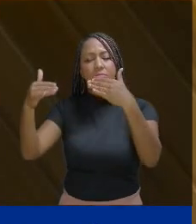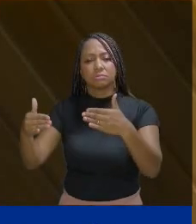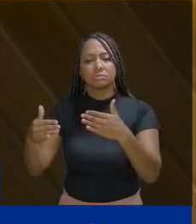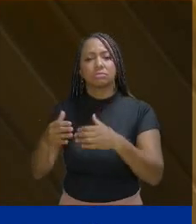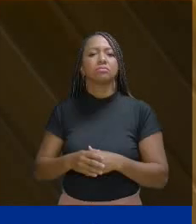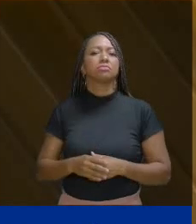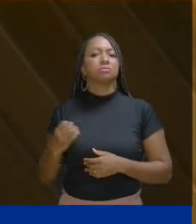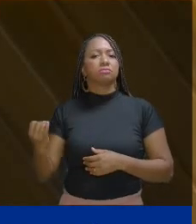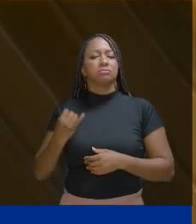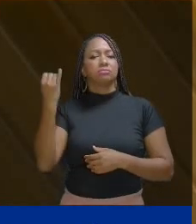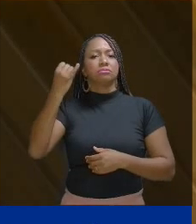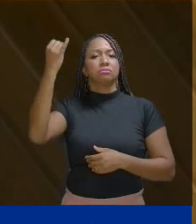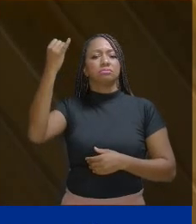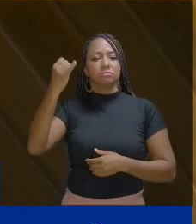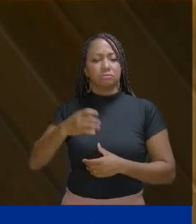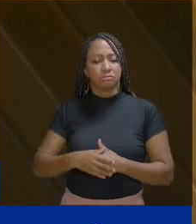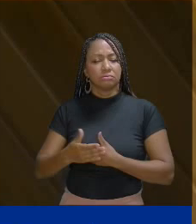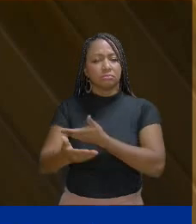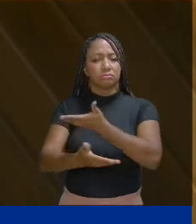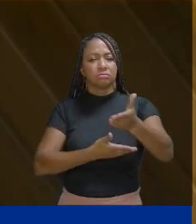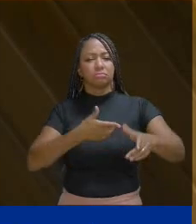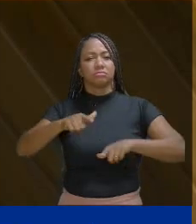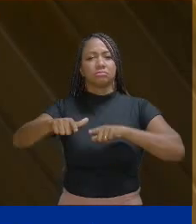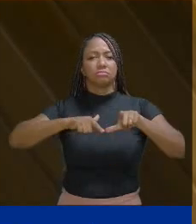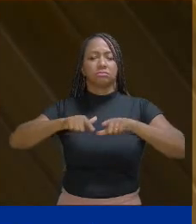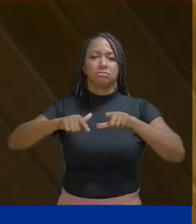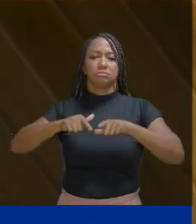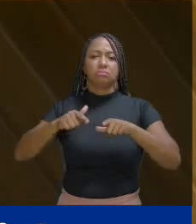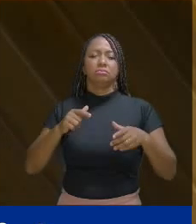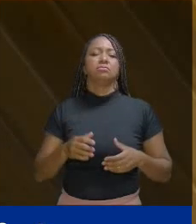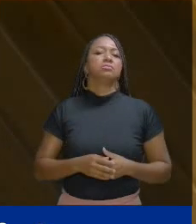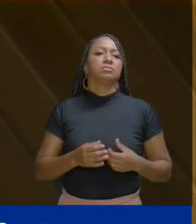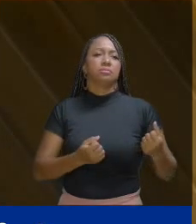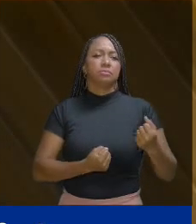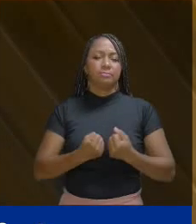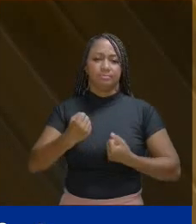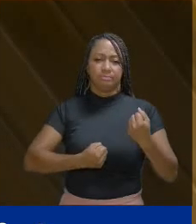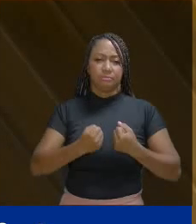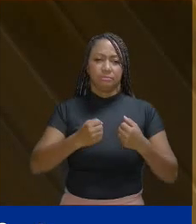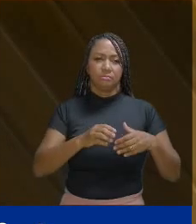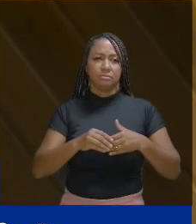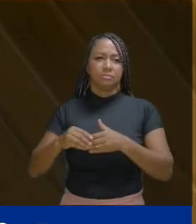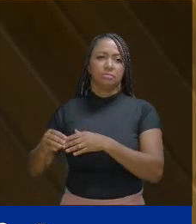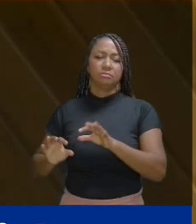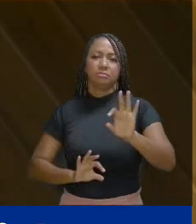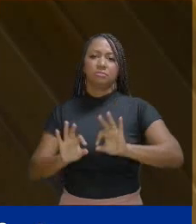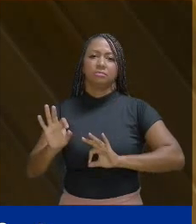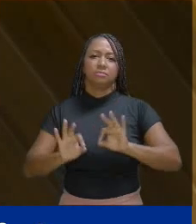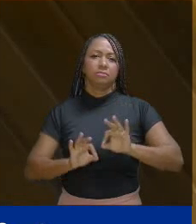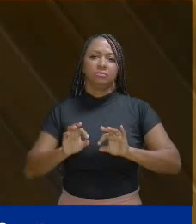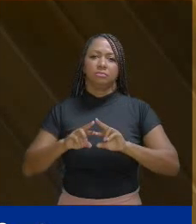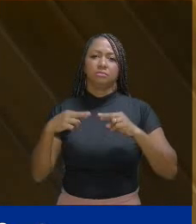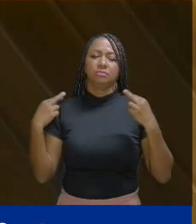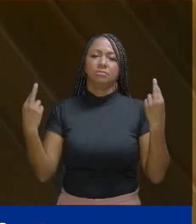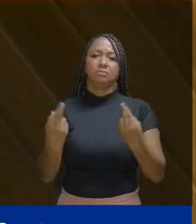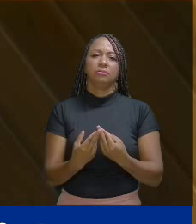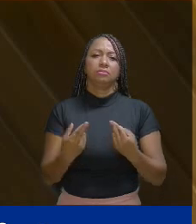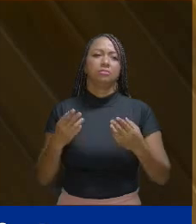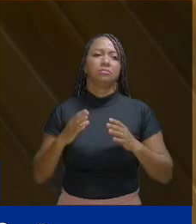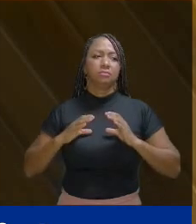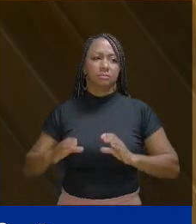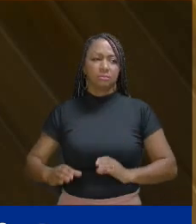papéis fundamentais na logística eleitoral, incluindo o transporte de eleitores, organização de reuniões